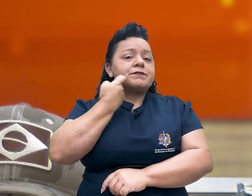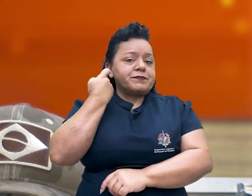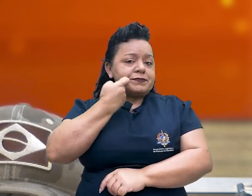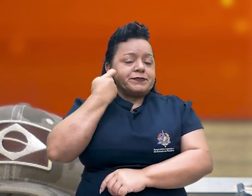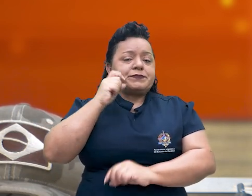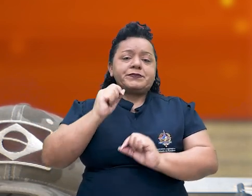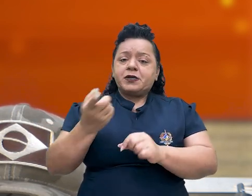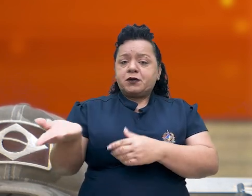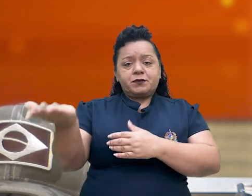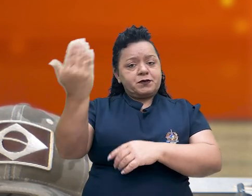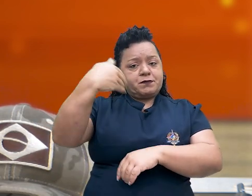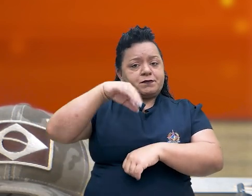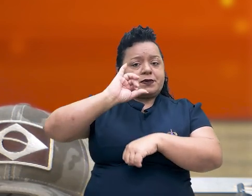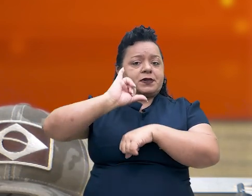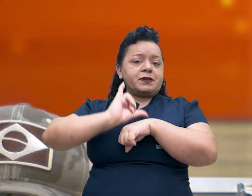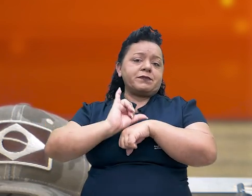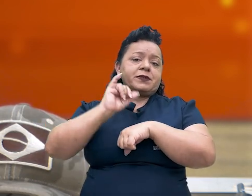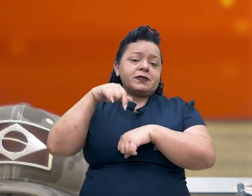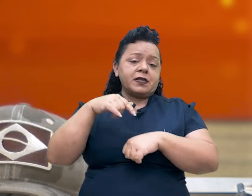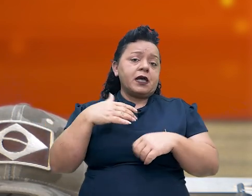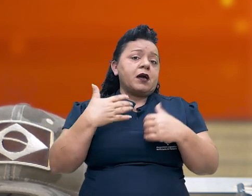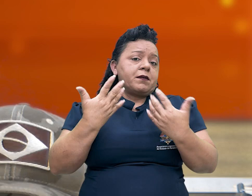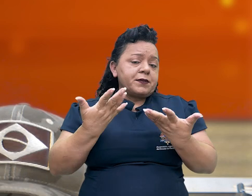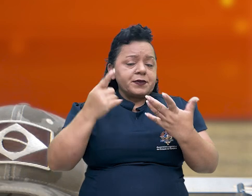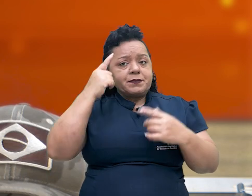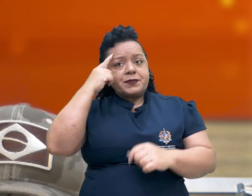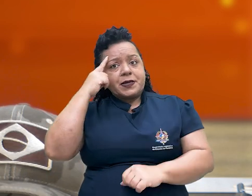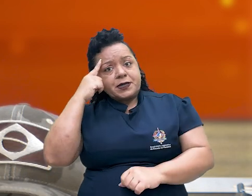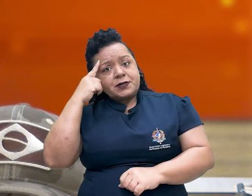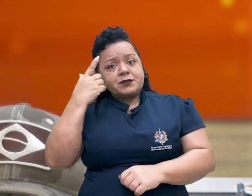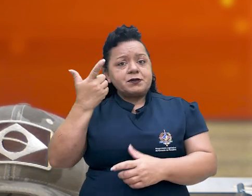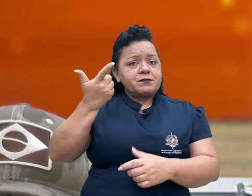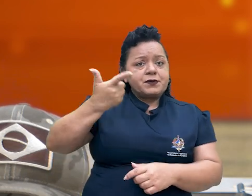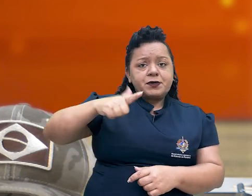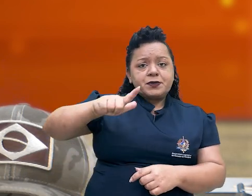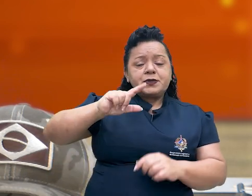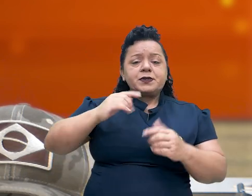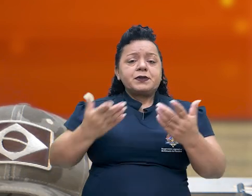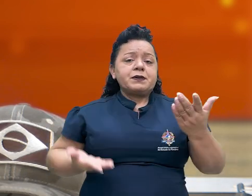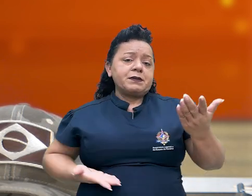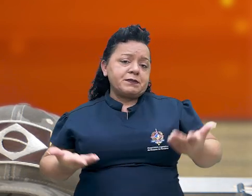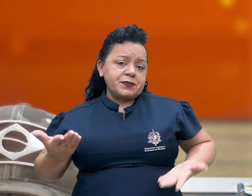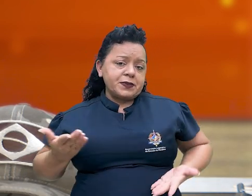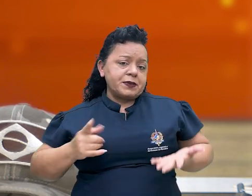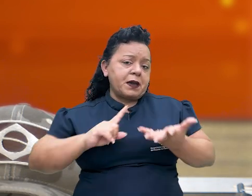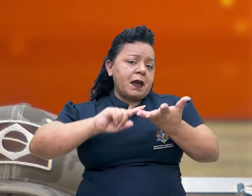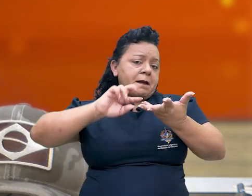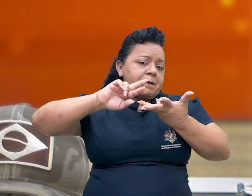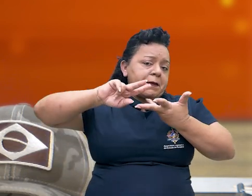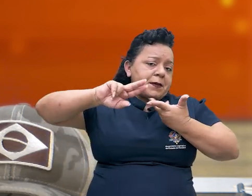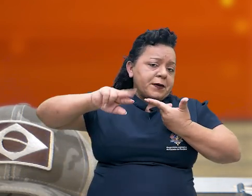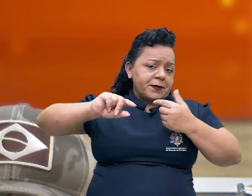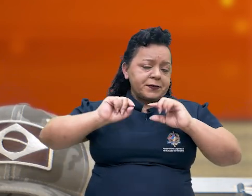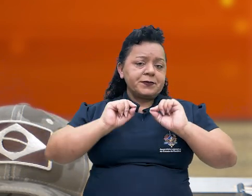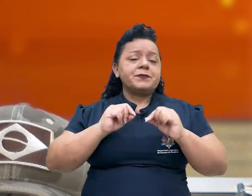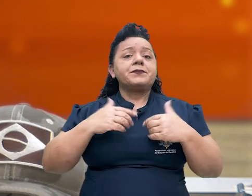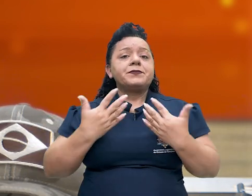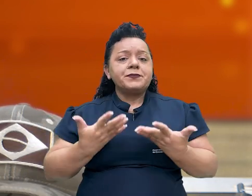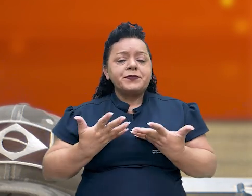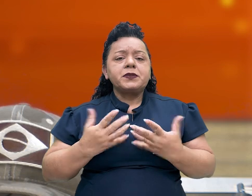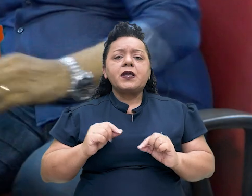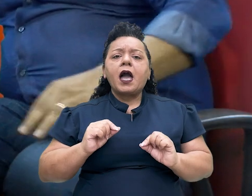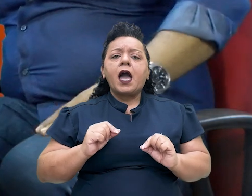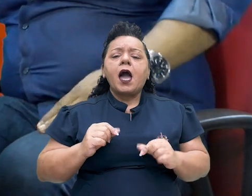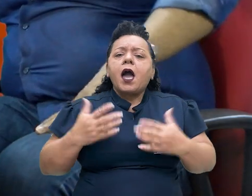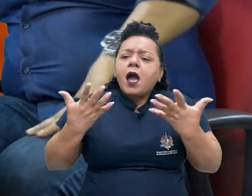A Pesca então ele não não vem pra capital que ele sabe que é uma situação que ele acha que não vai conseguir emprego essas situações